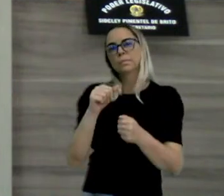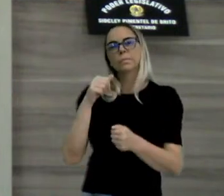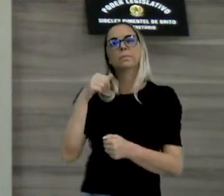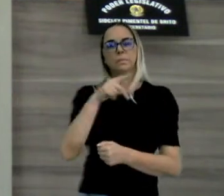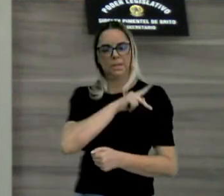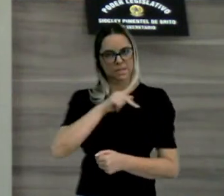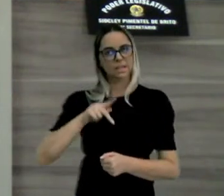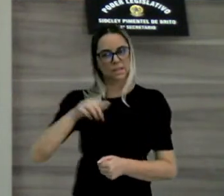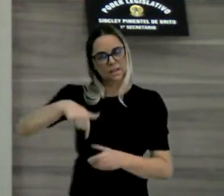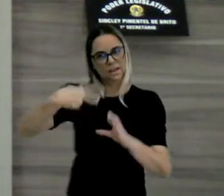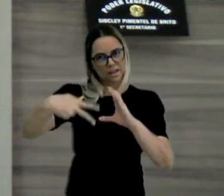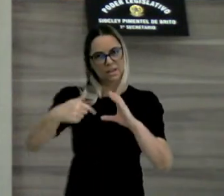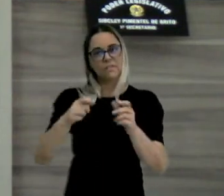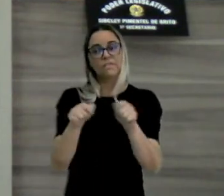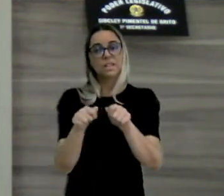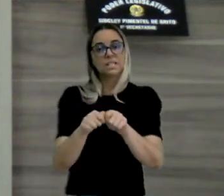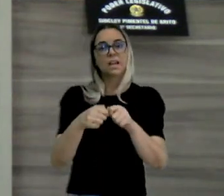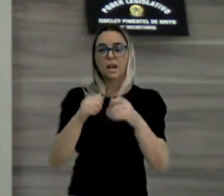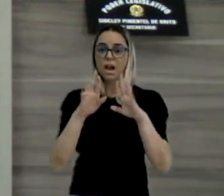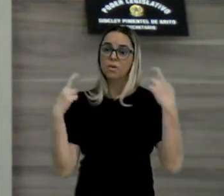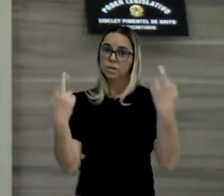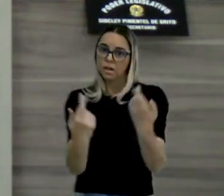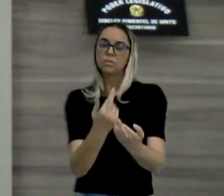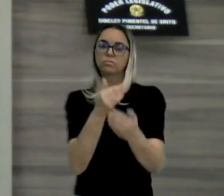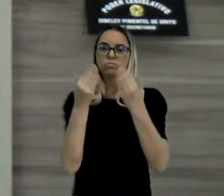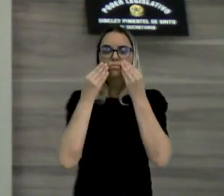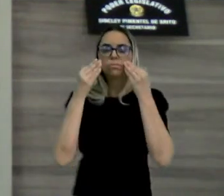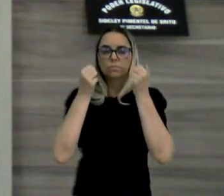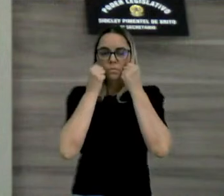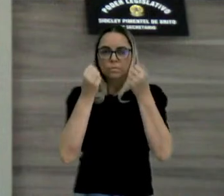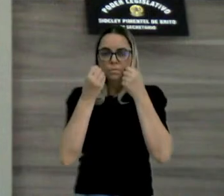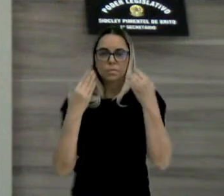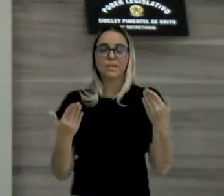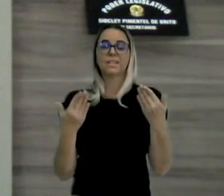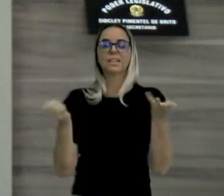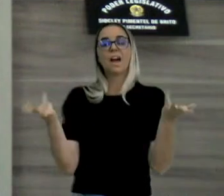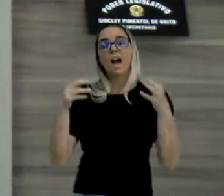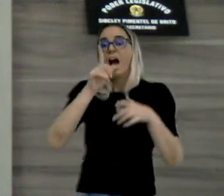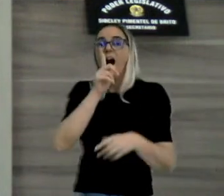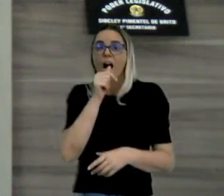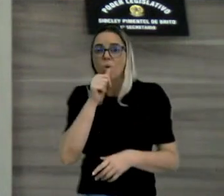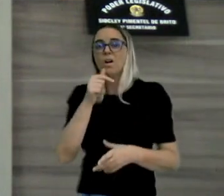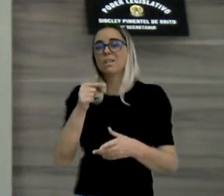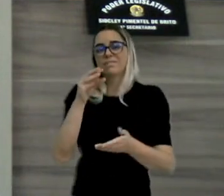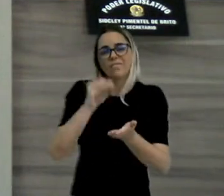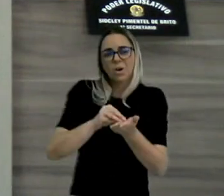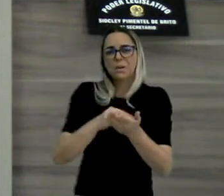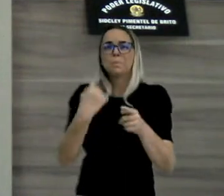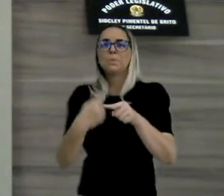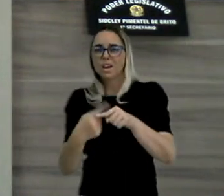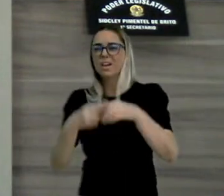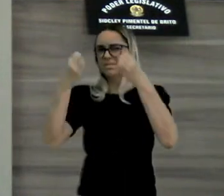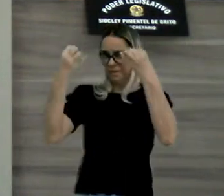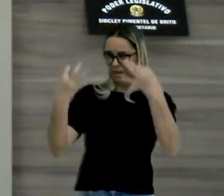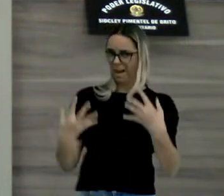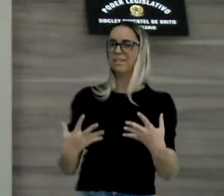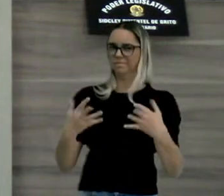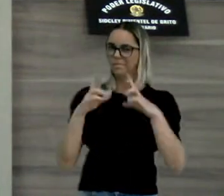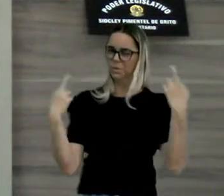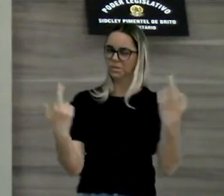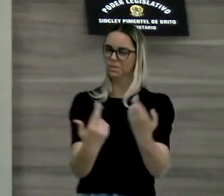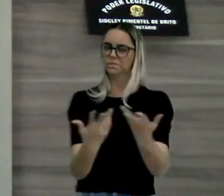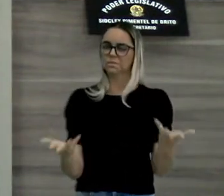realização de audiência pública para tratar a respeito do abastecimento de água em somente nun devendo para sua realização